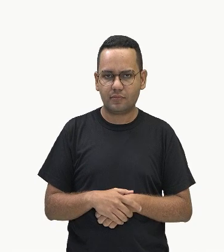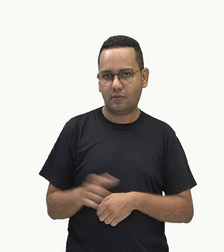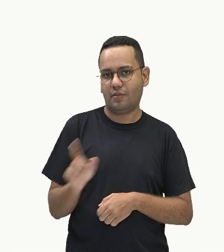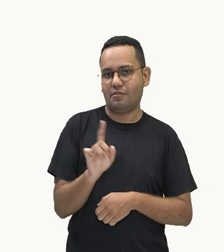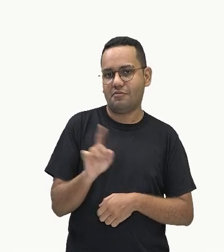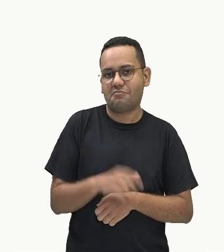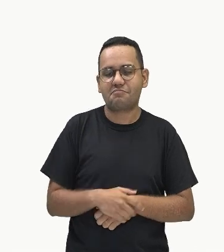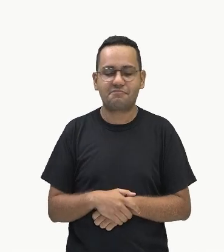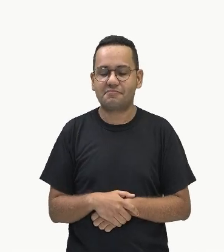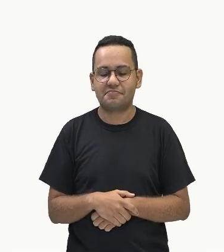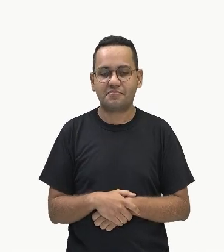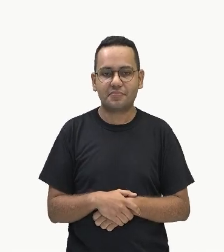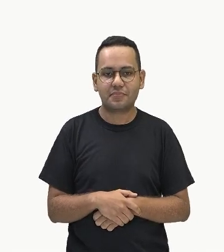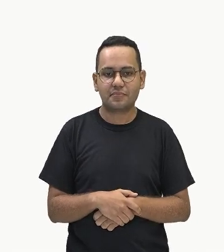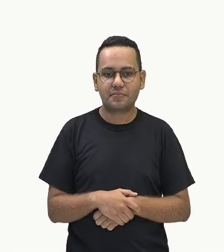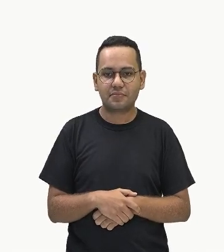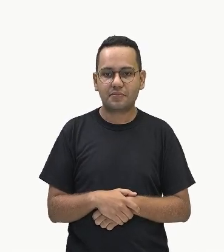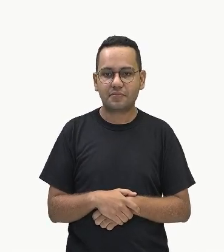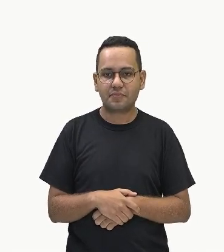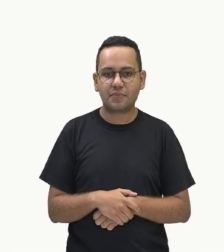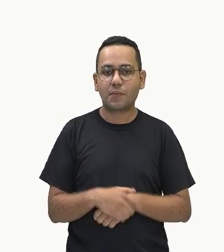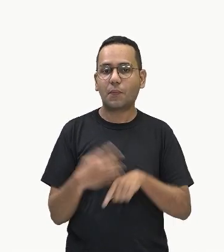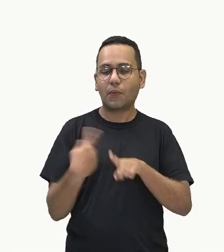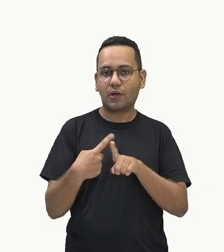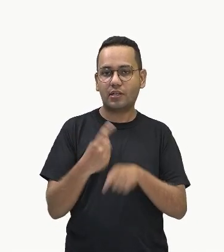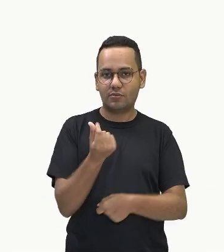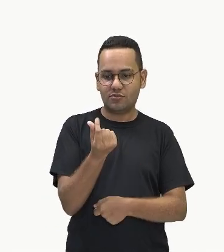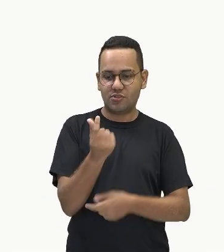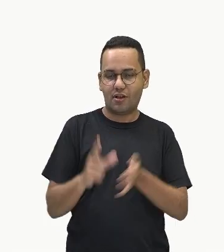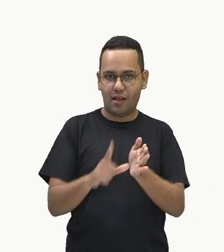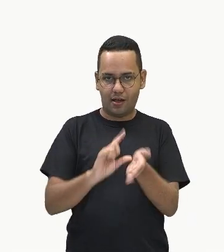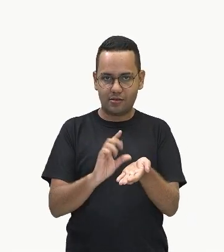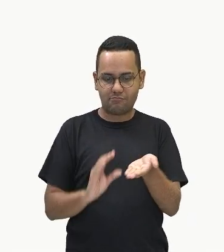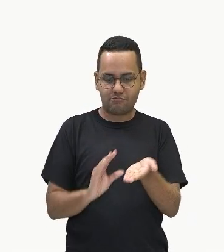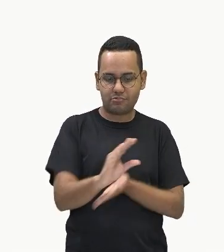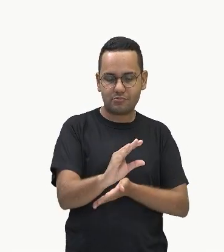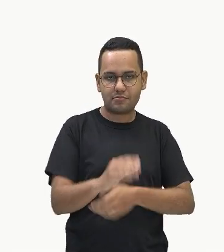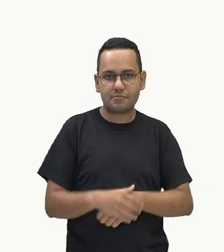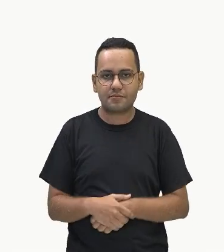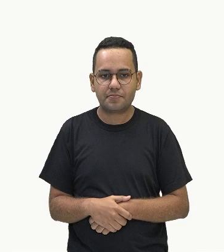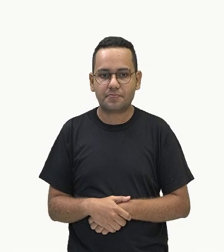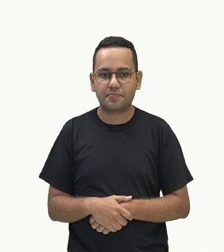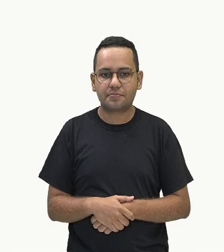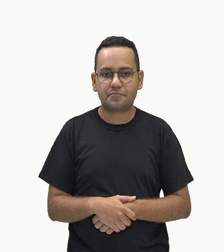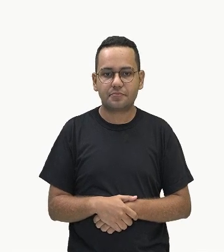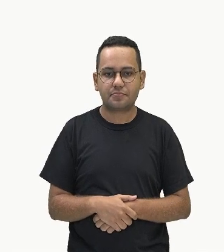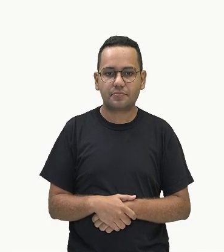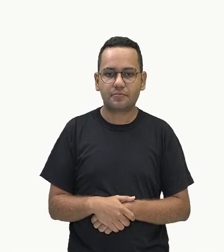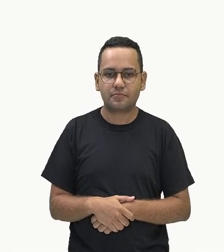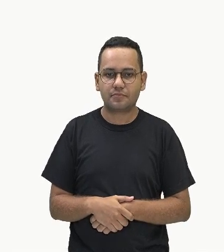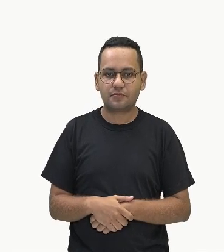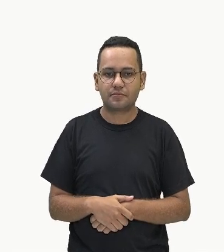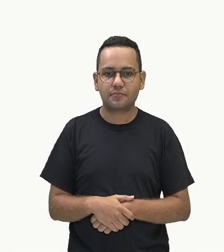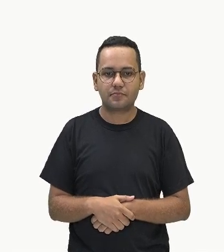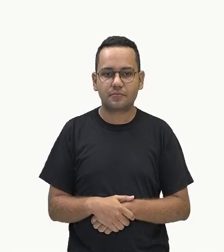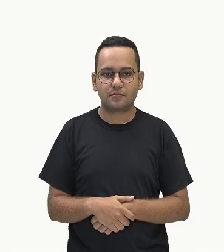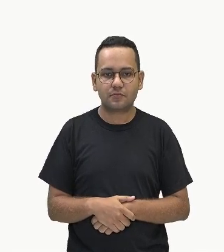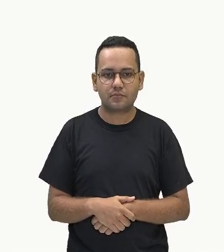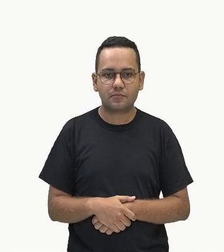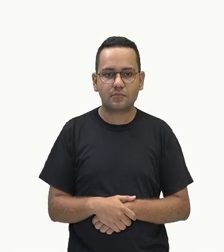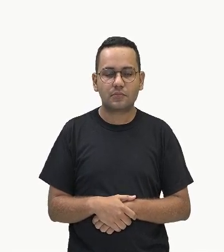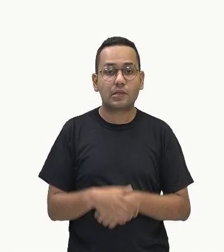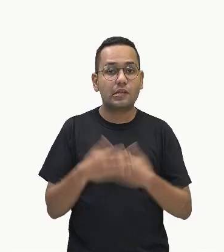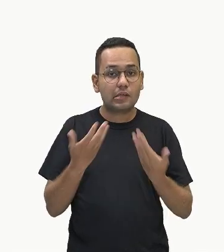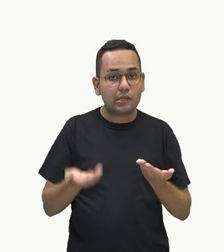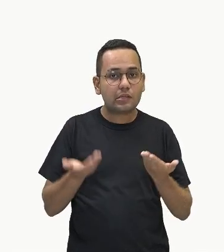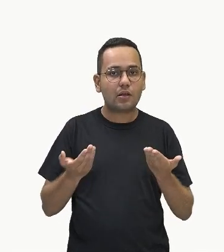Não, porque ele deu uma entrada, tá bom? Então, vamos dizer assim, quanto que ele pegou emprestado